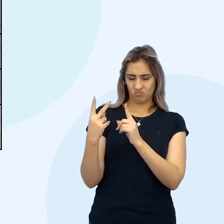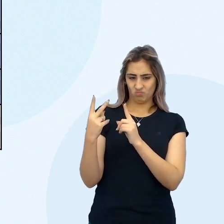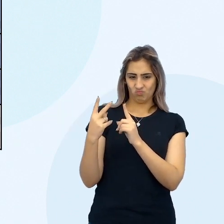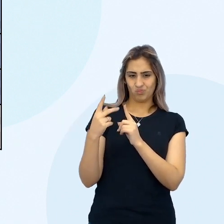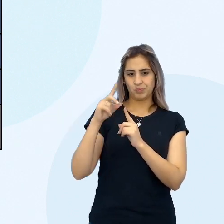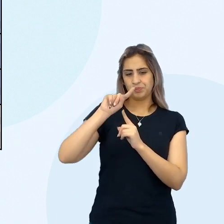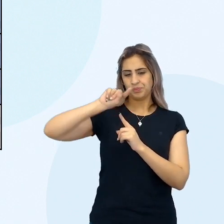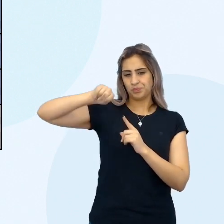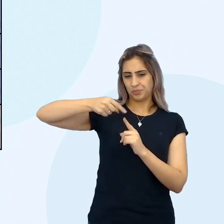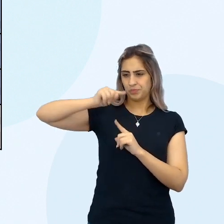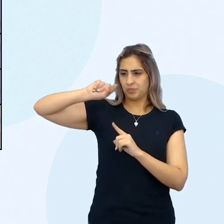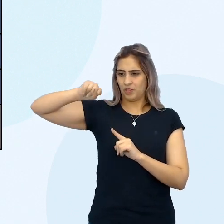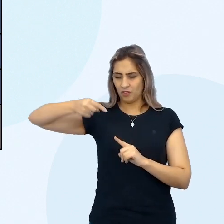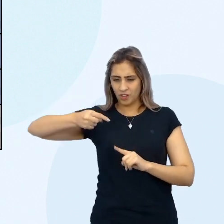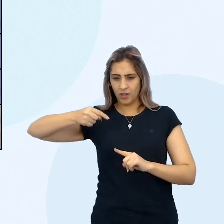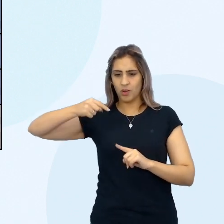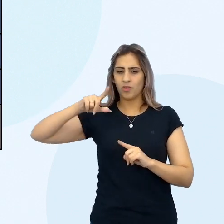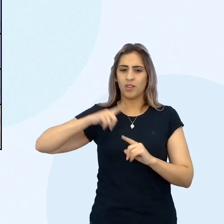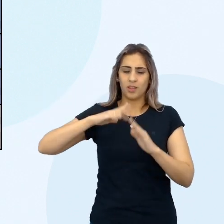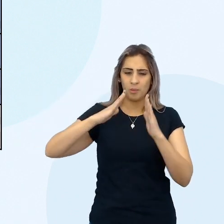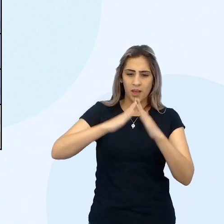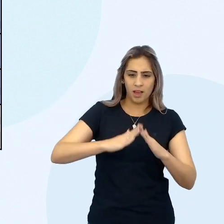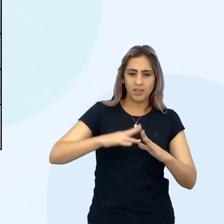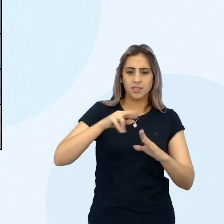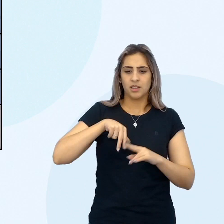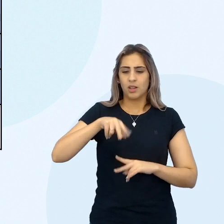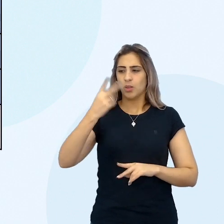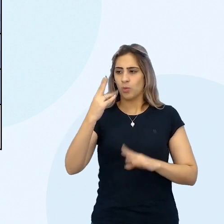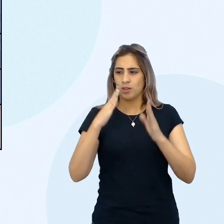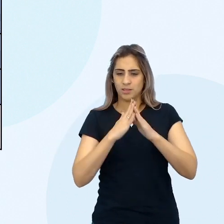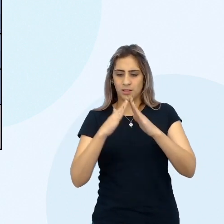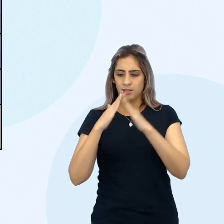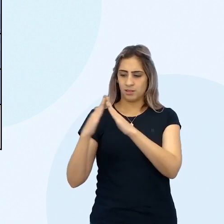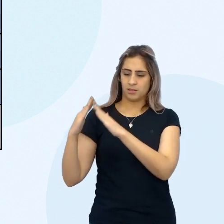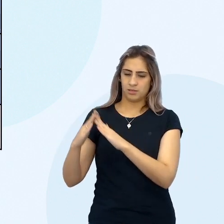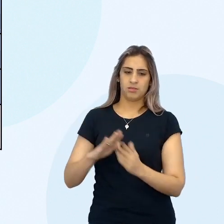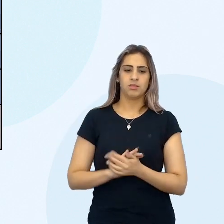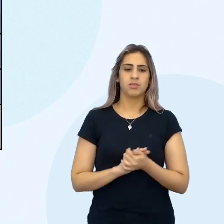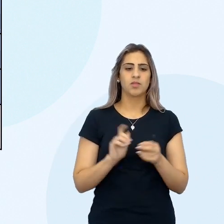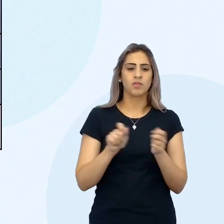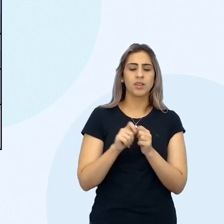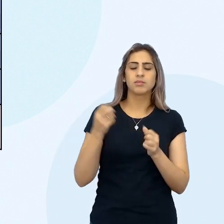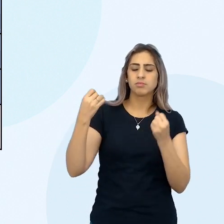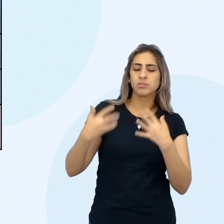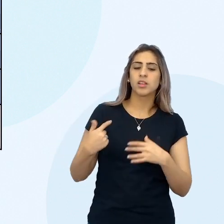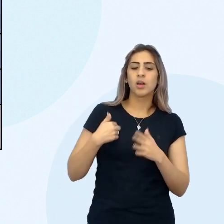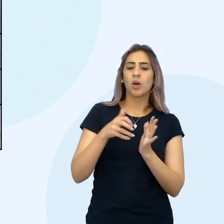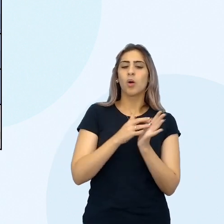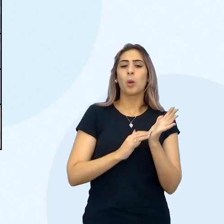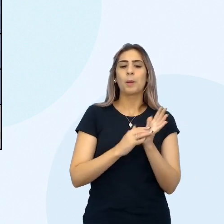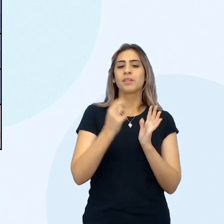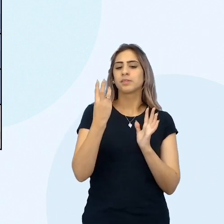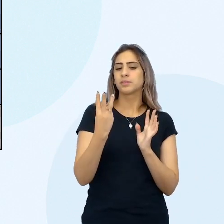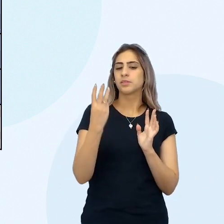gente vai ter que fazer vírgula com vírgula, vai ter uma casa no outro, vai dar 2 casas decimais. Isso, tá? Faz pra mim, então, na calculadora. Então,